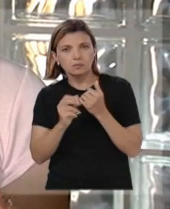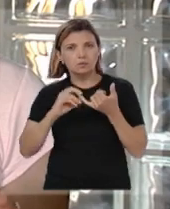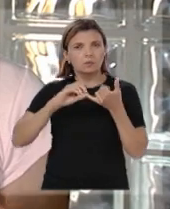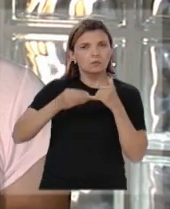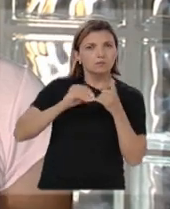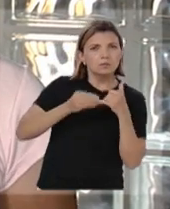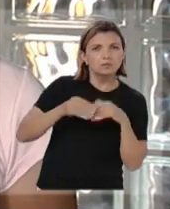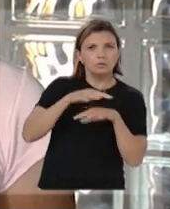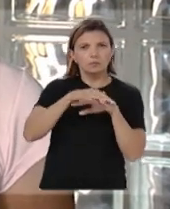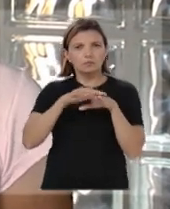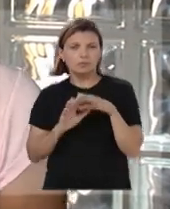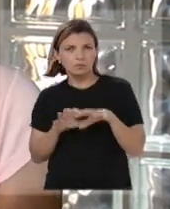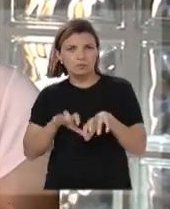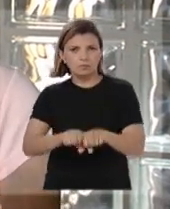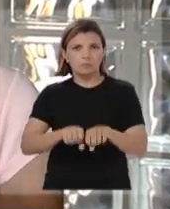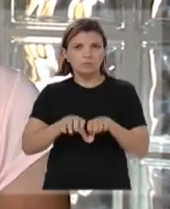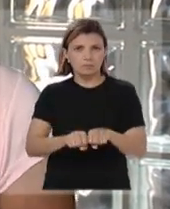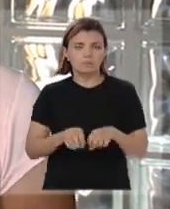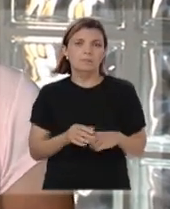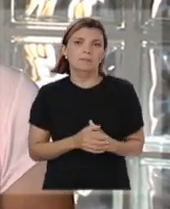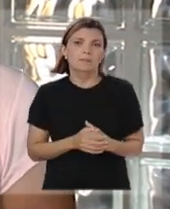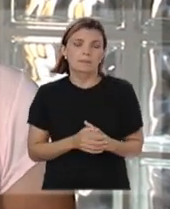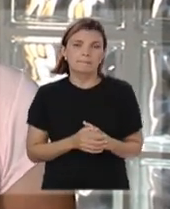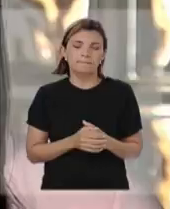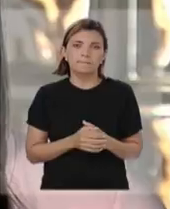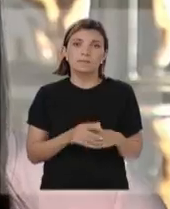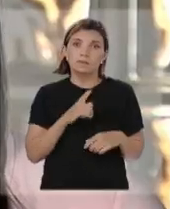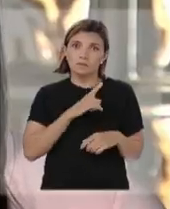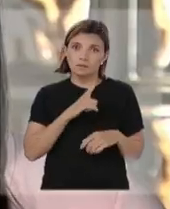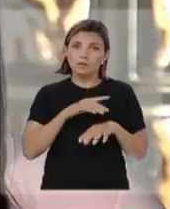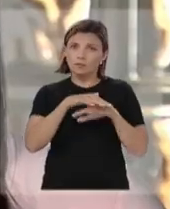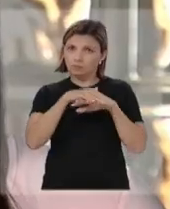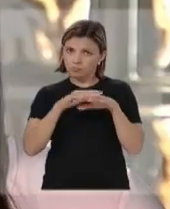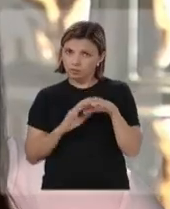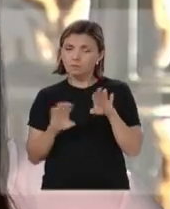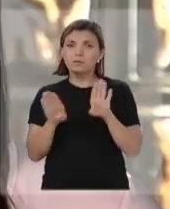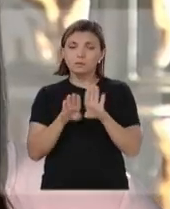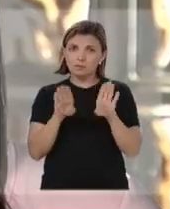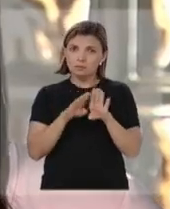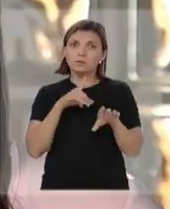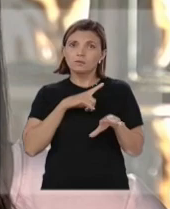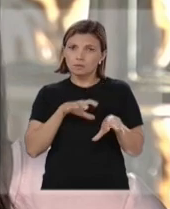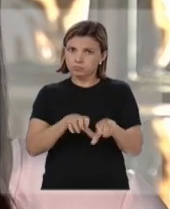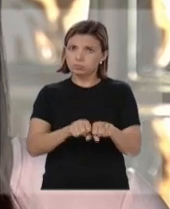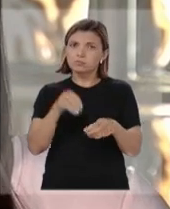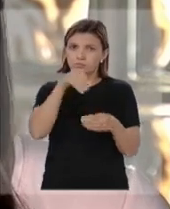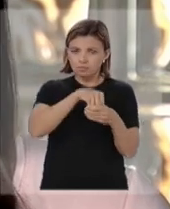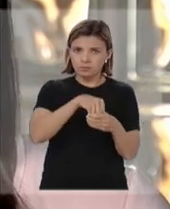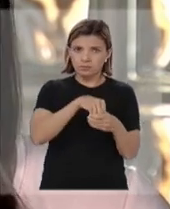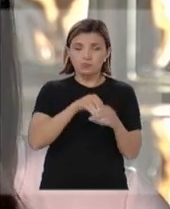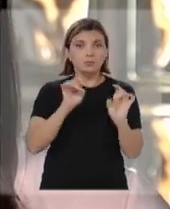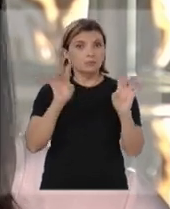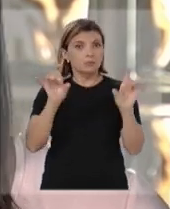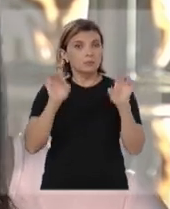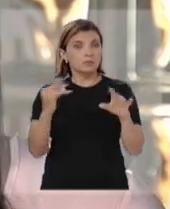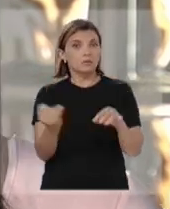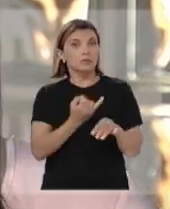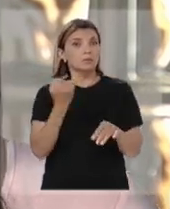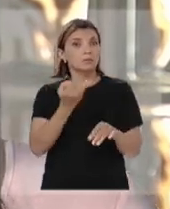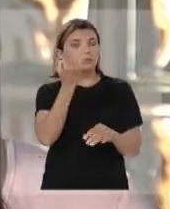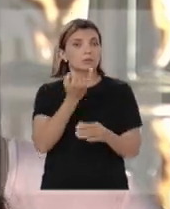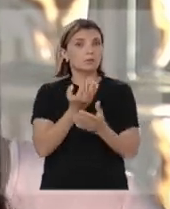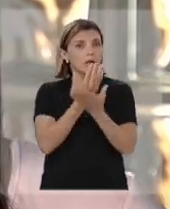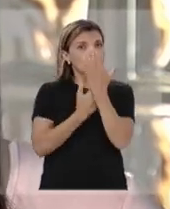grãos, cereais, fibras e nas massas pouco refinadas. As fibras também são carboidratos e têm uma função especial.